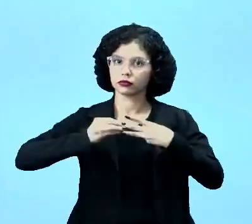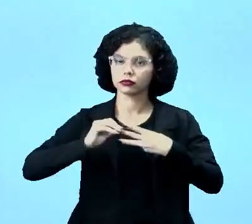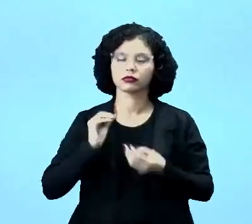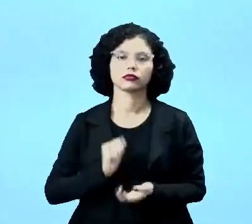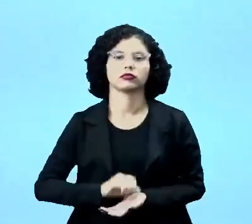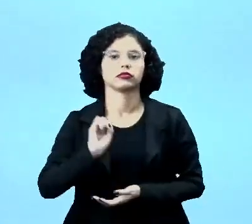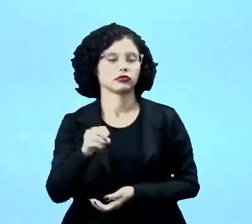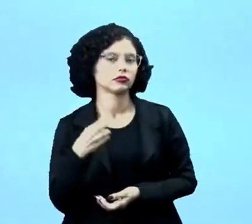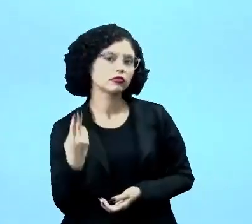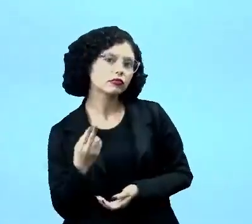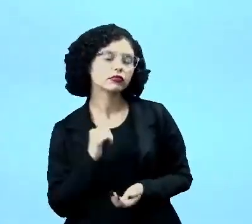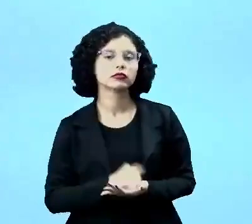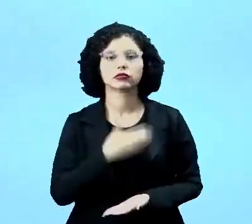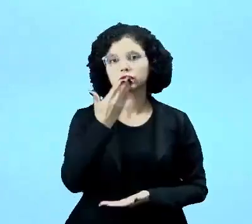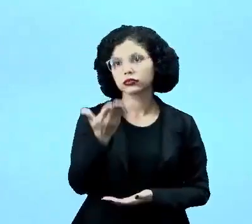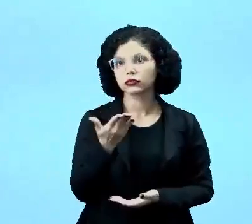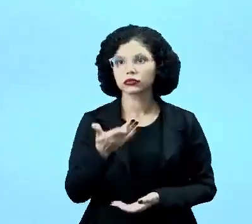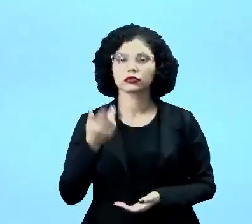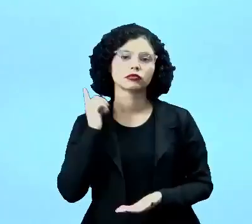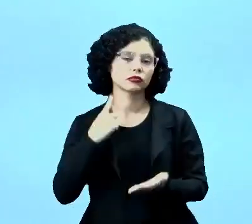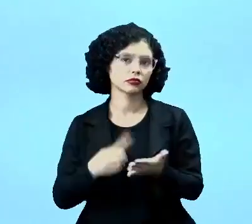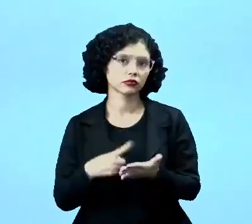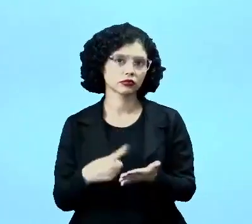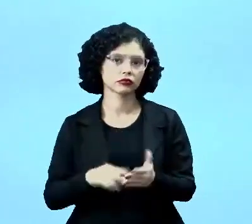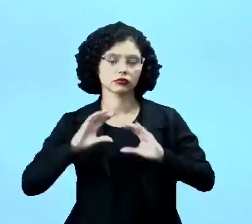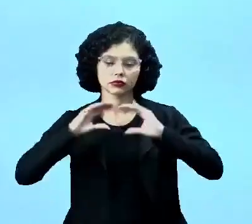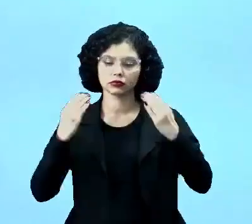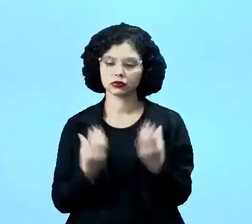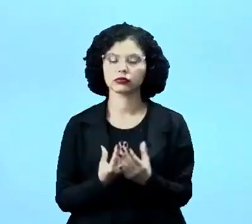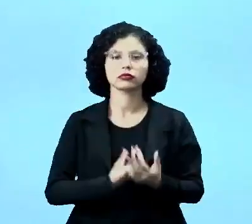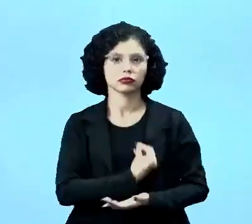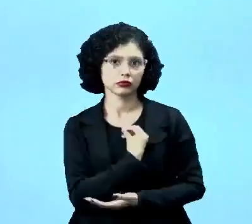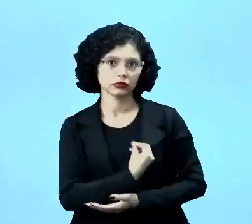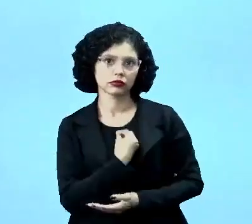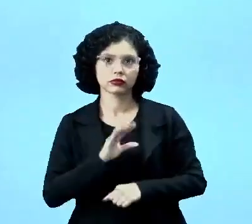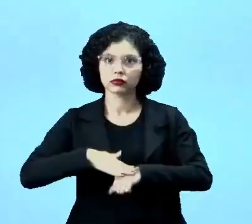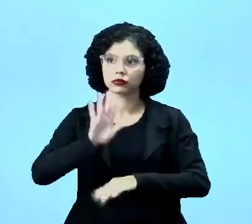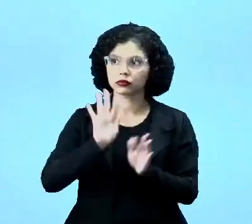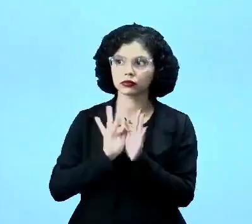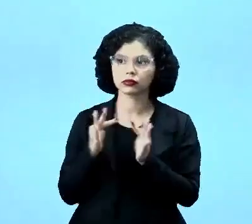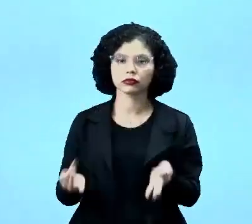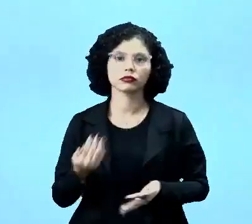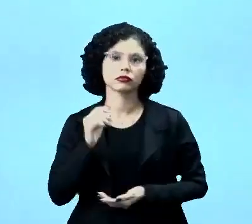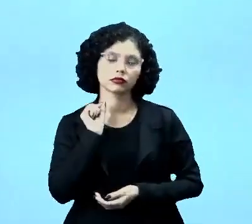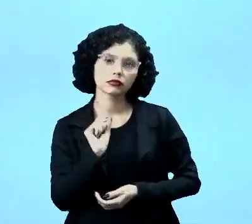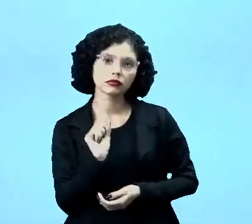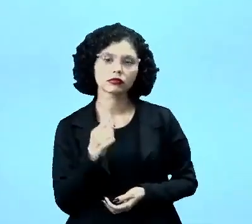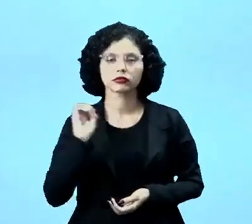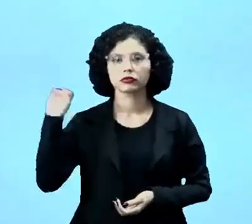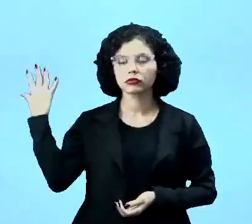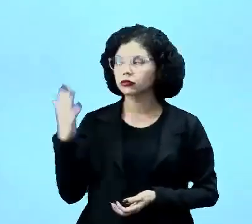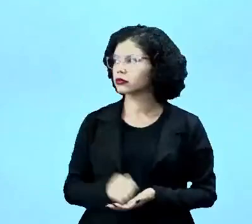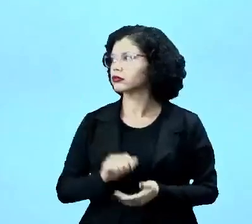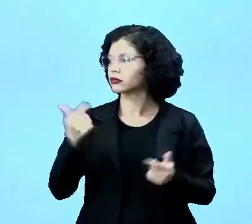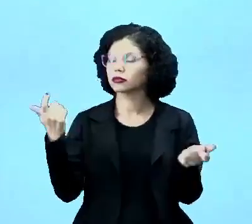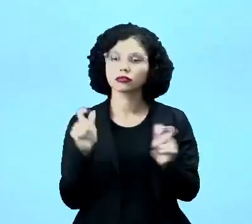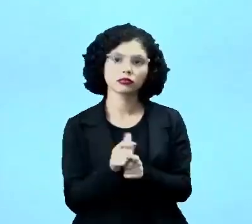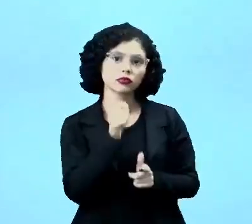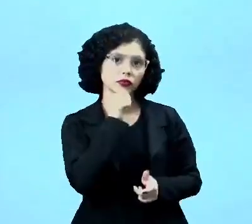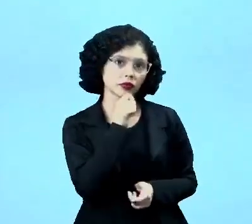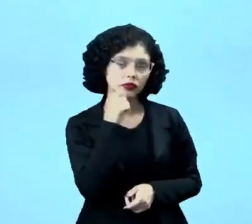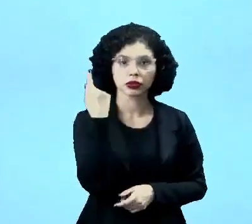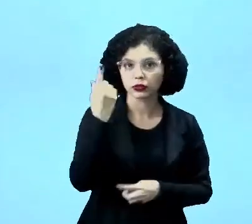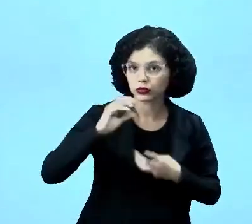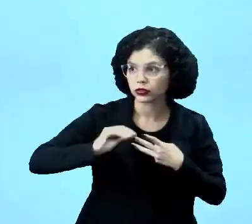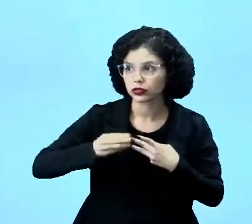Ou seja, para que você seja considerado um ser vivo, por mais simples que você seja, você precisa no mínimo de